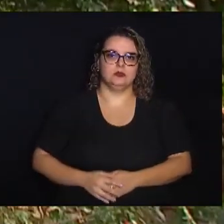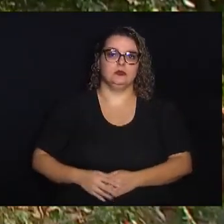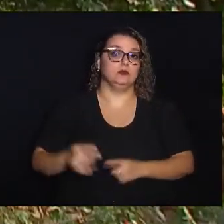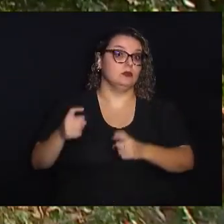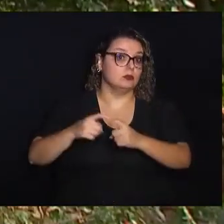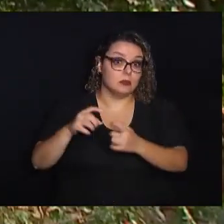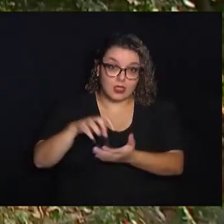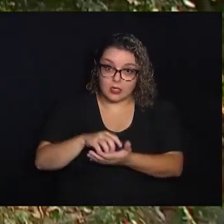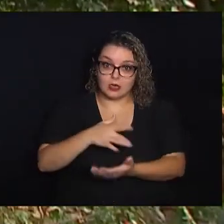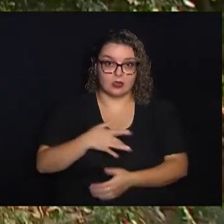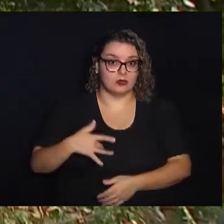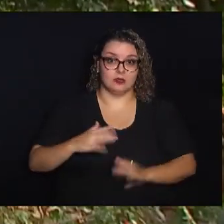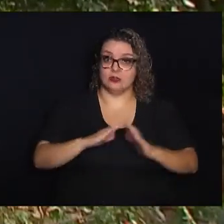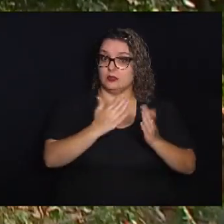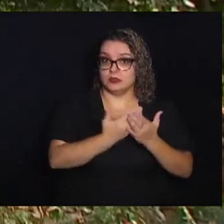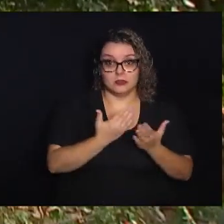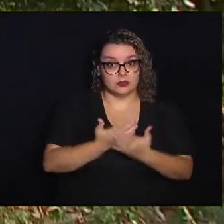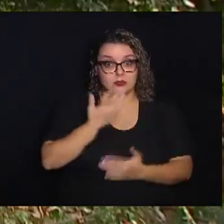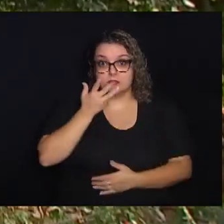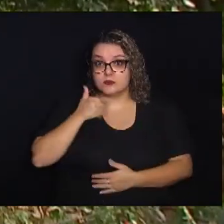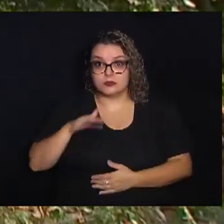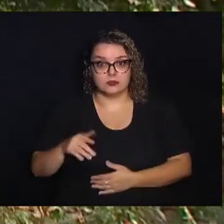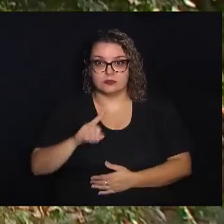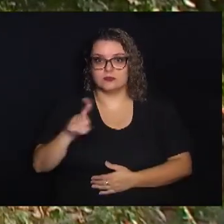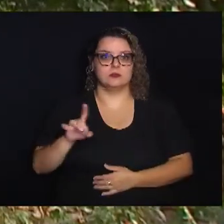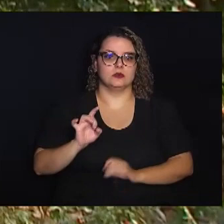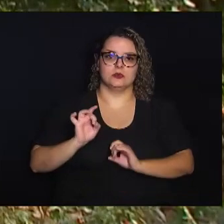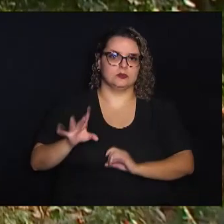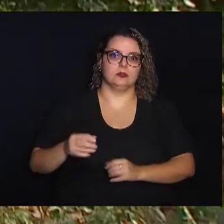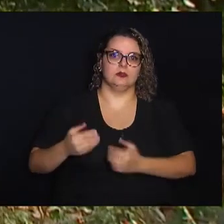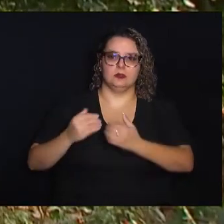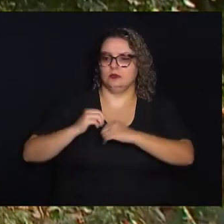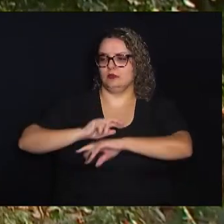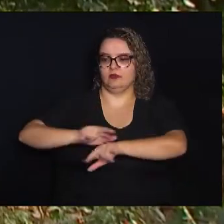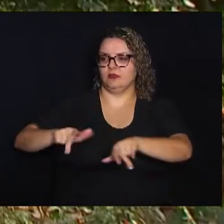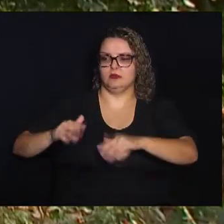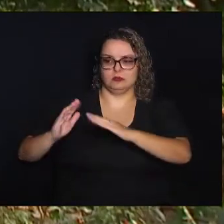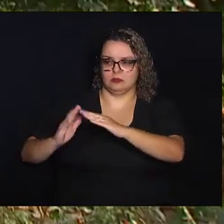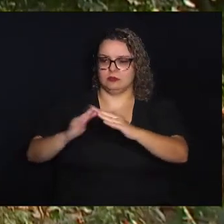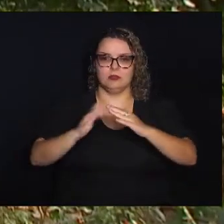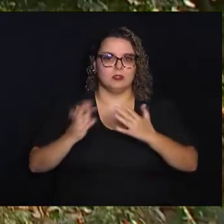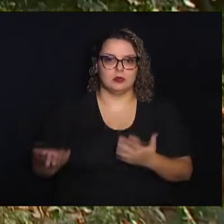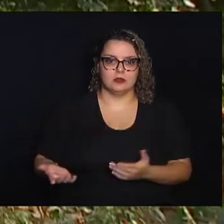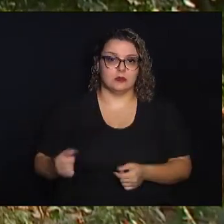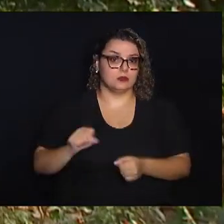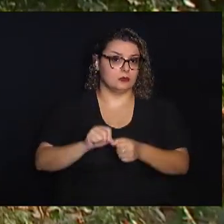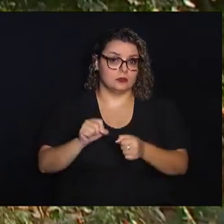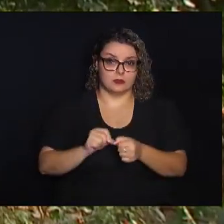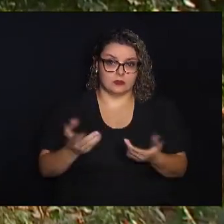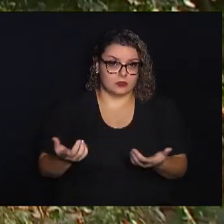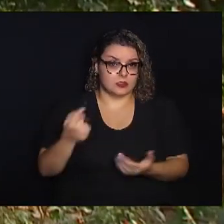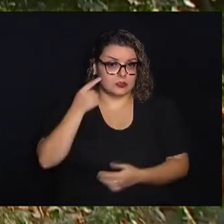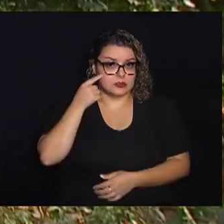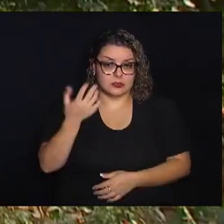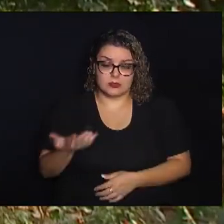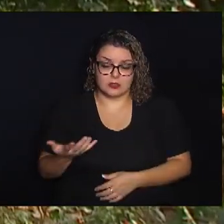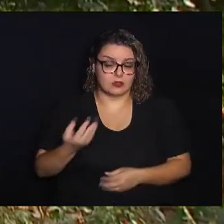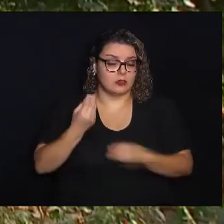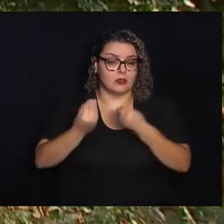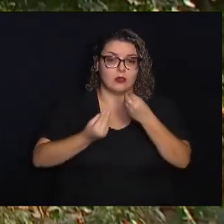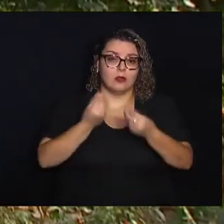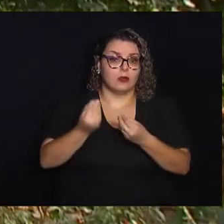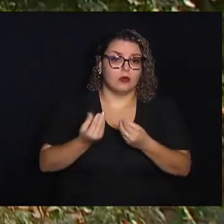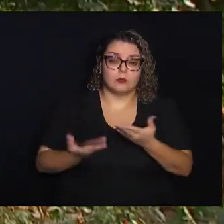centro de saúde, de escola para as crianças. Não é só jogar um tanto de gente morando lá e não fazer essa previsão, né, de como que vai ficar